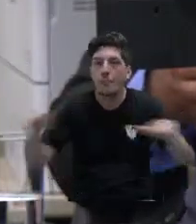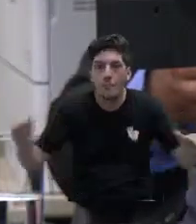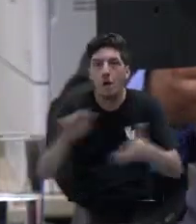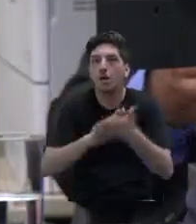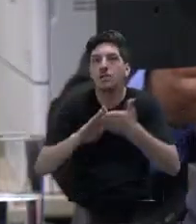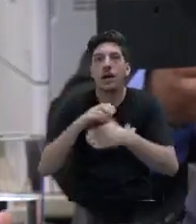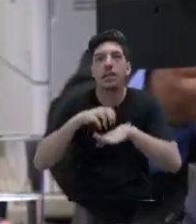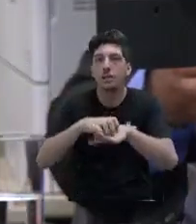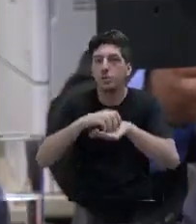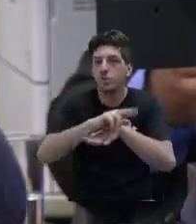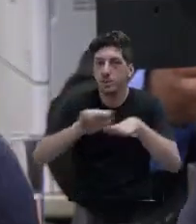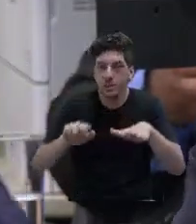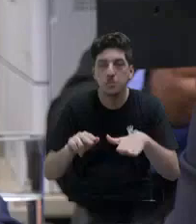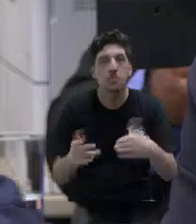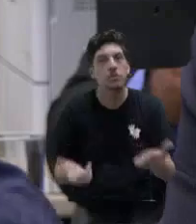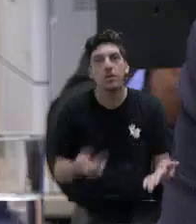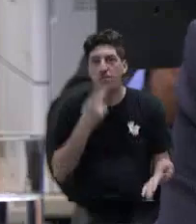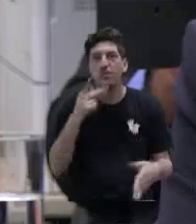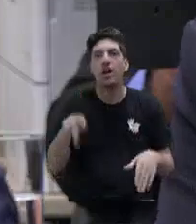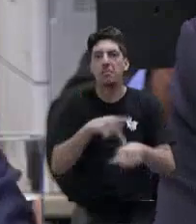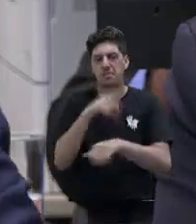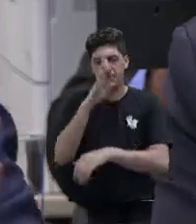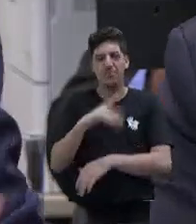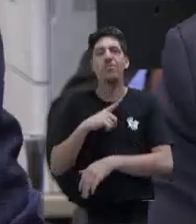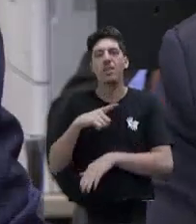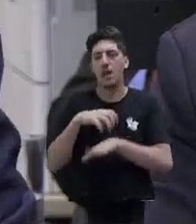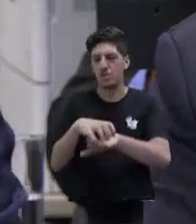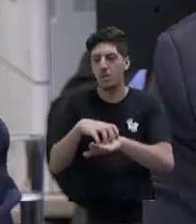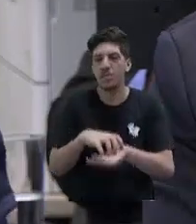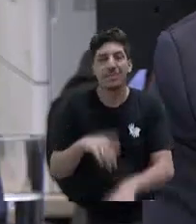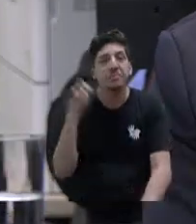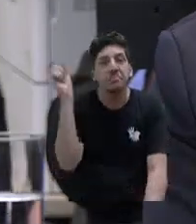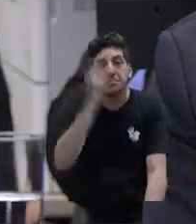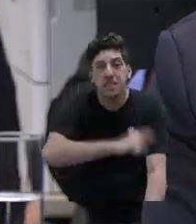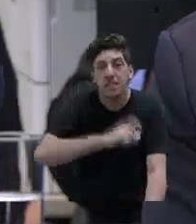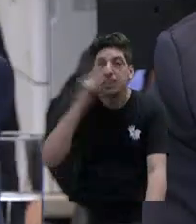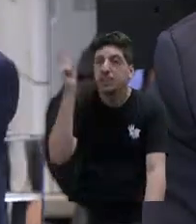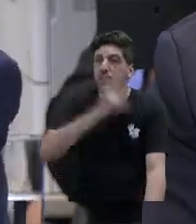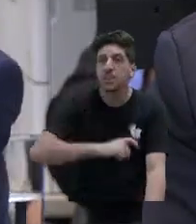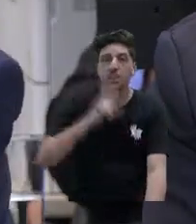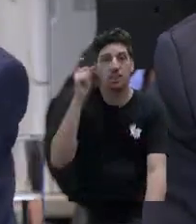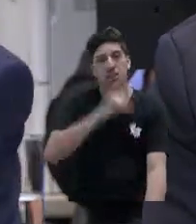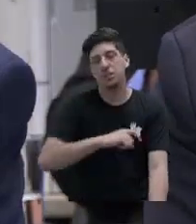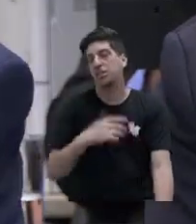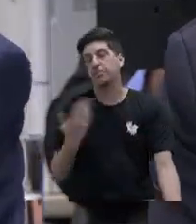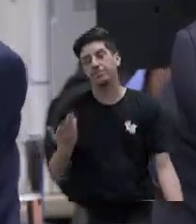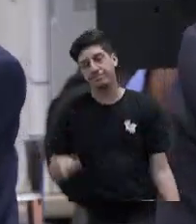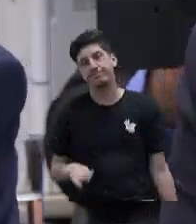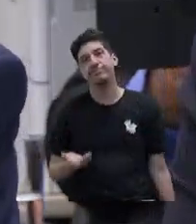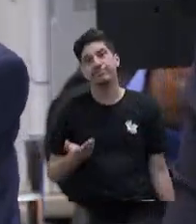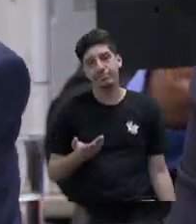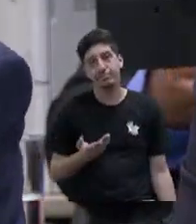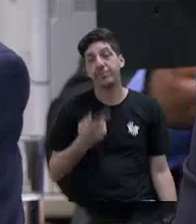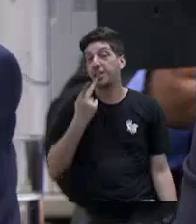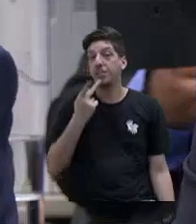tem turismo é uma falácia dentro da nossa situação. E aí estou falando de